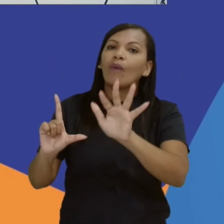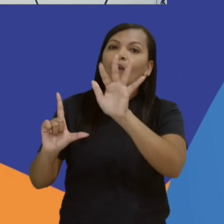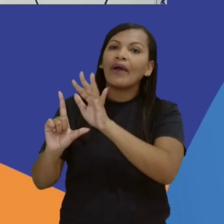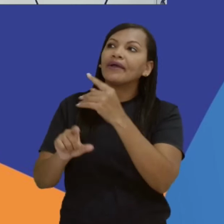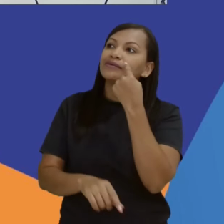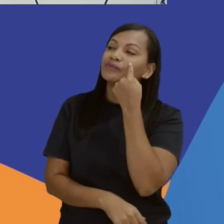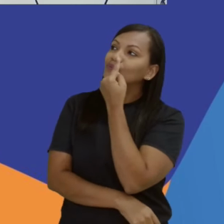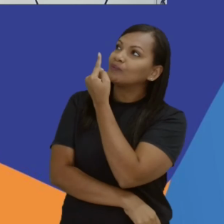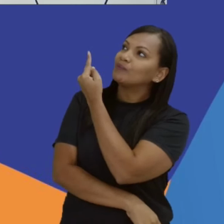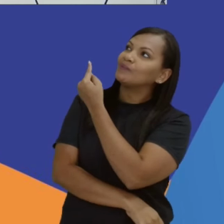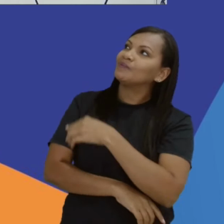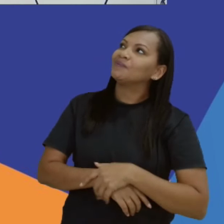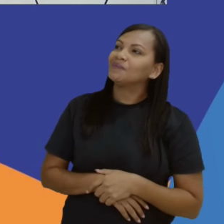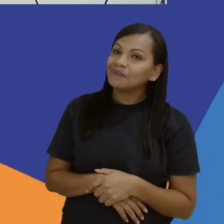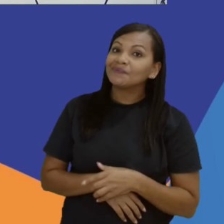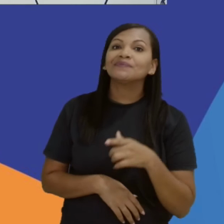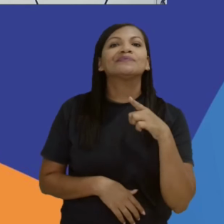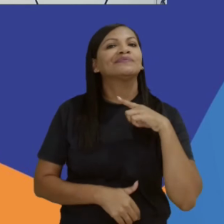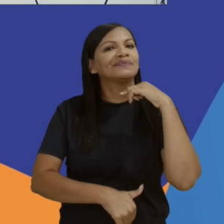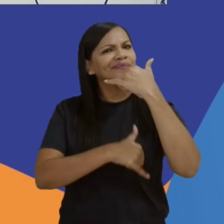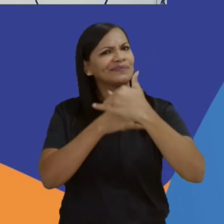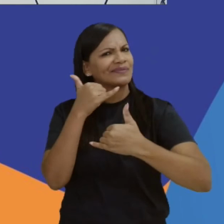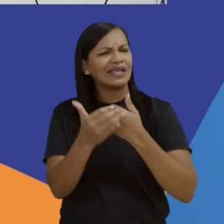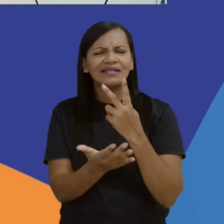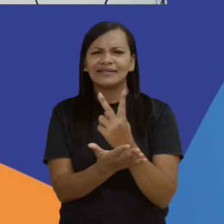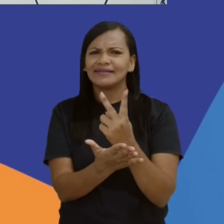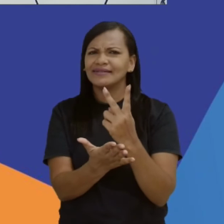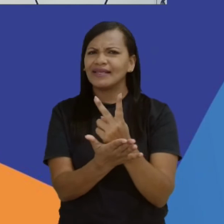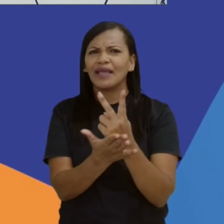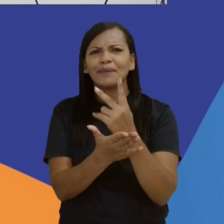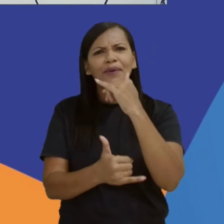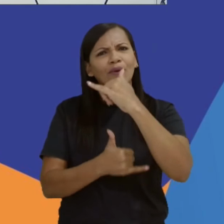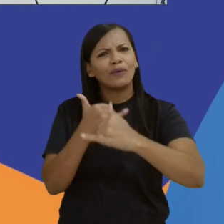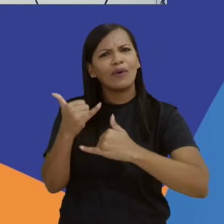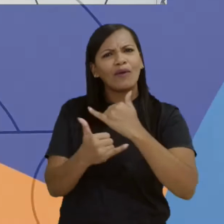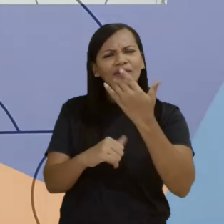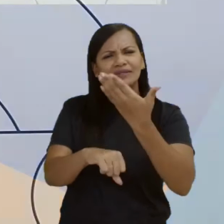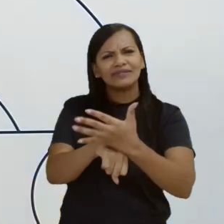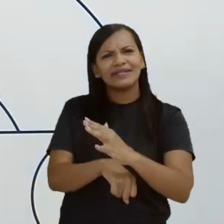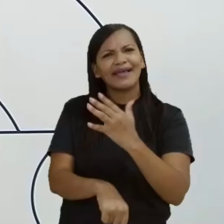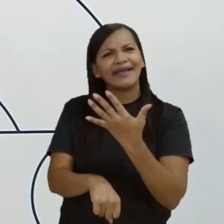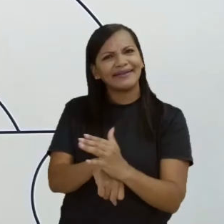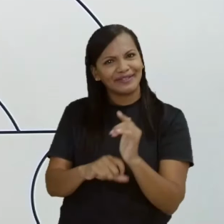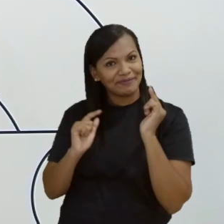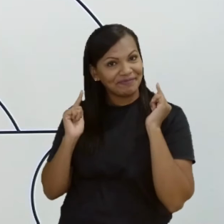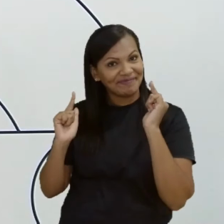aqui. E vai lá, tem um joguinho, sempre é um jogo para você treinar de forma